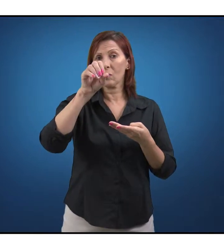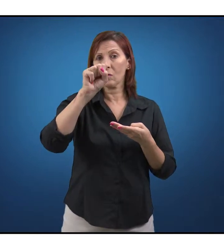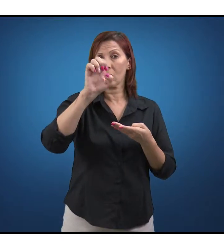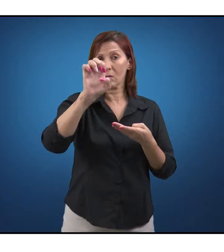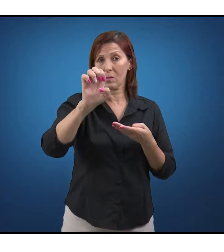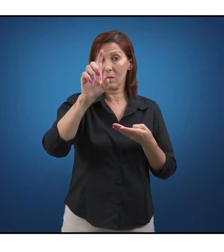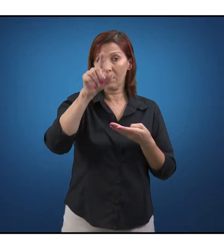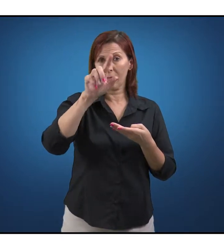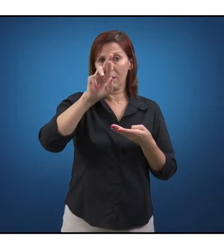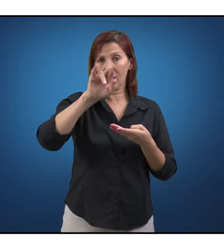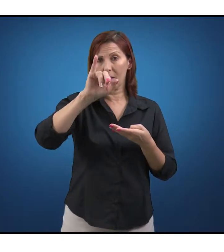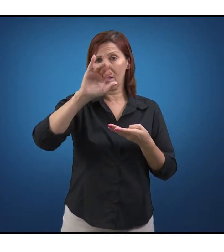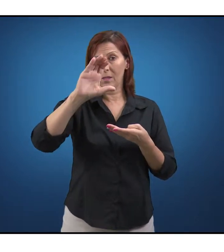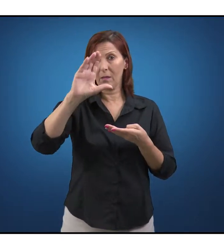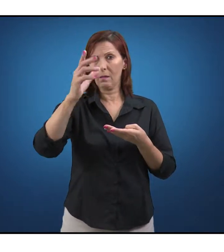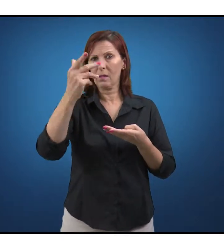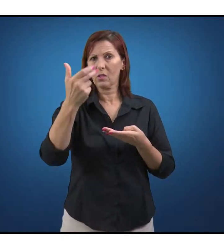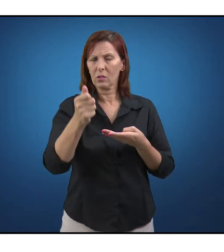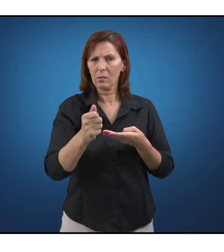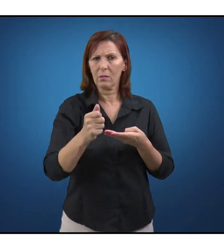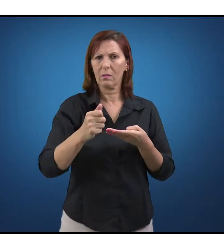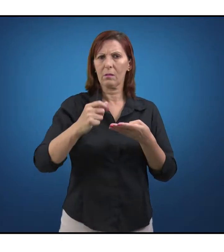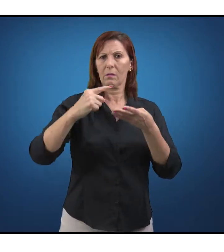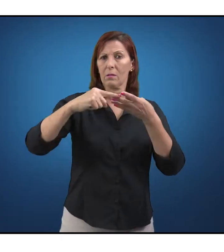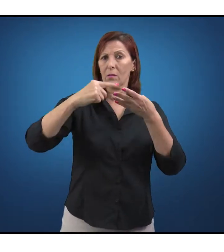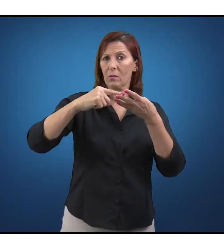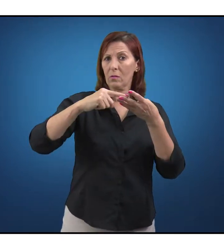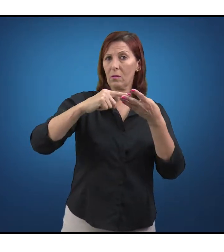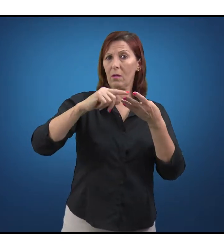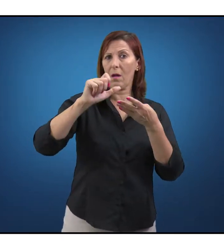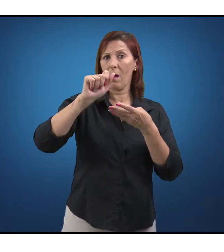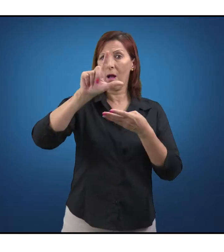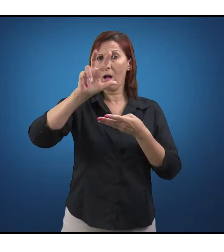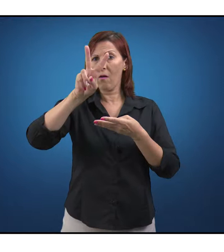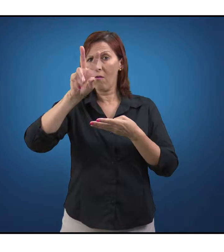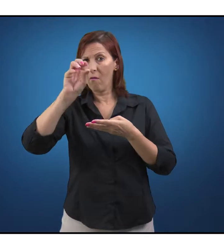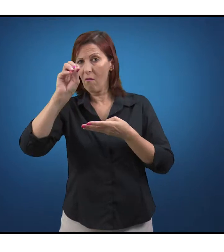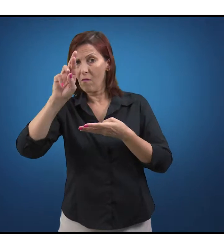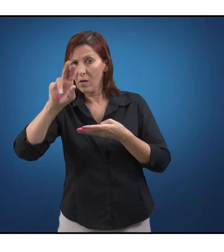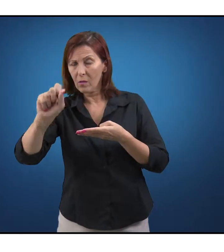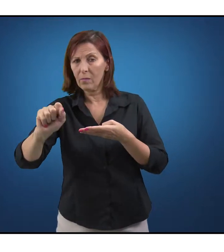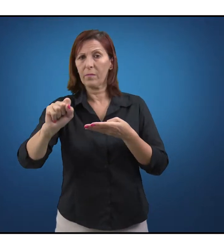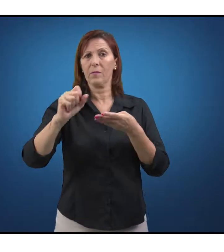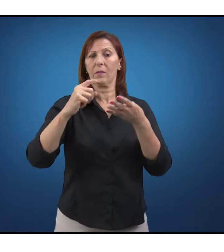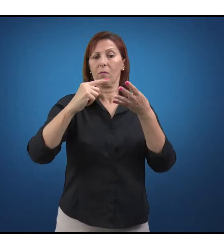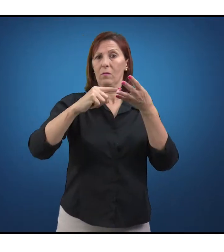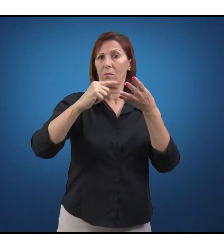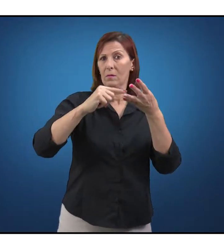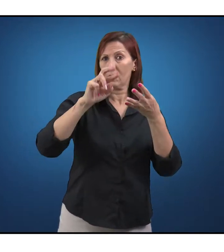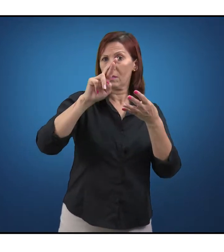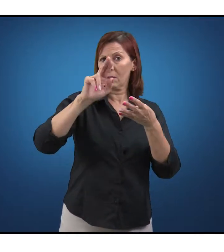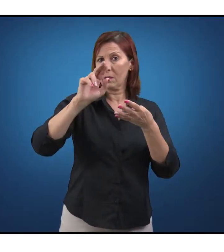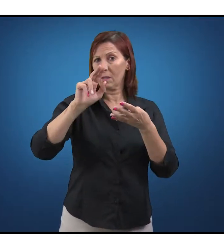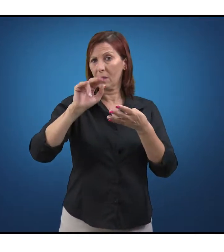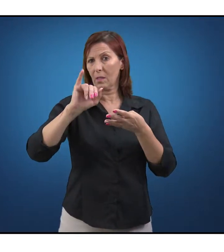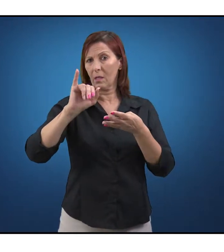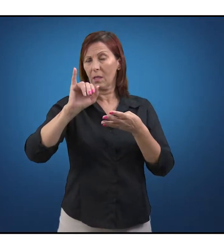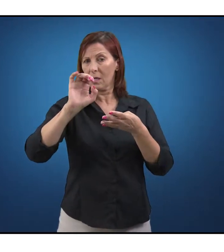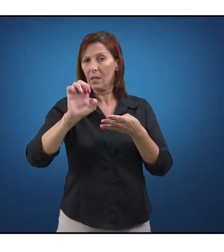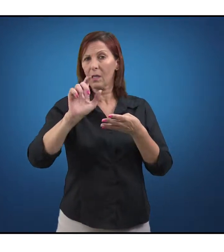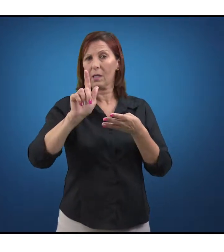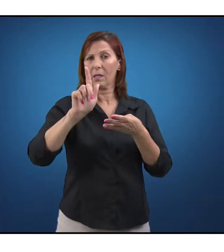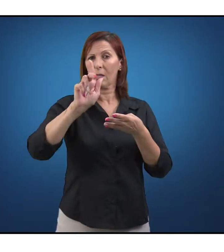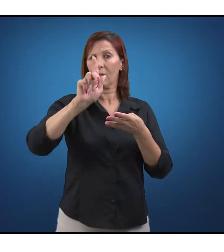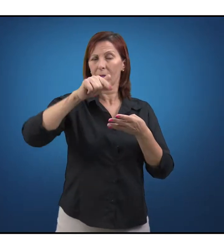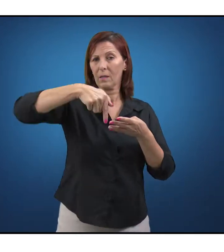o segundo, o Álvaro Dias, o terceiro, Roberto Requião, e o quarto, o Jaime Lerner.